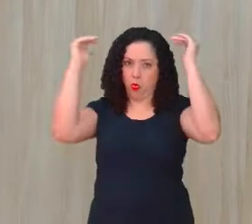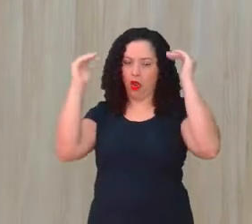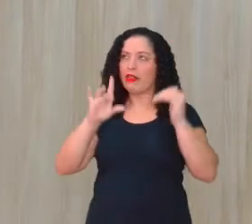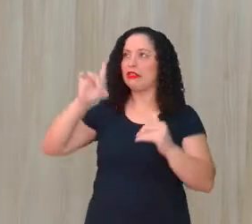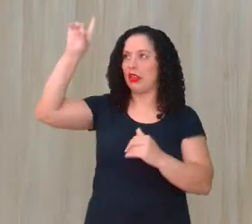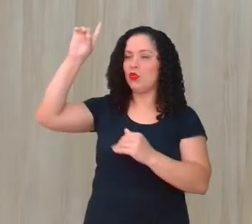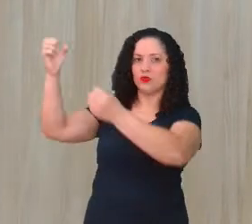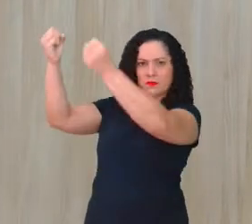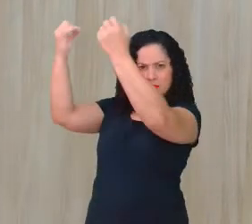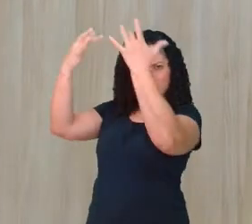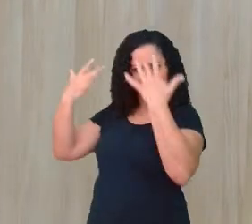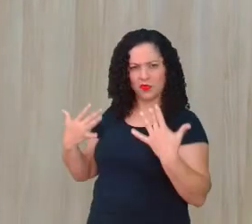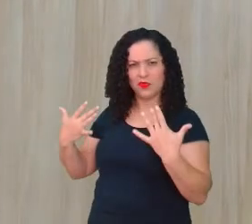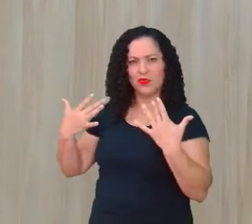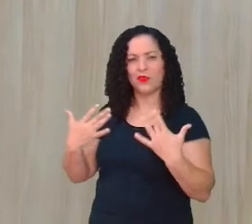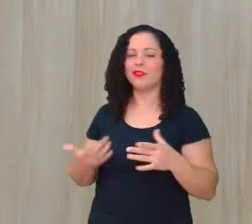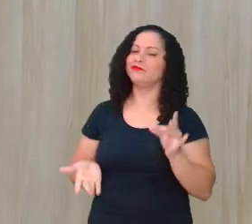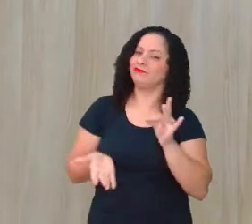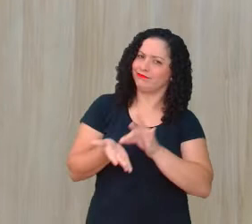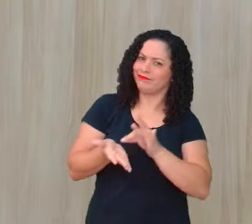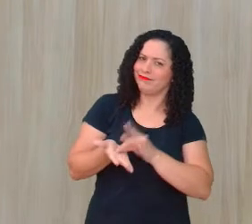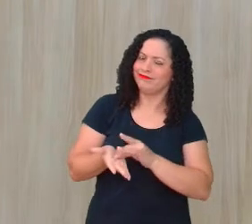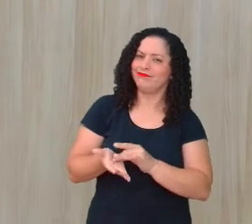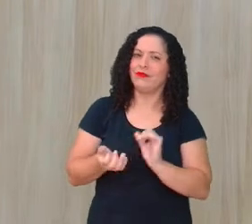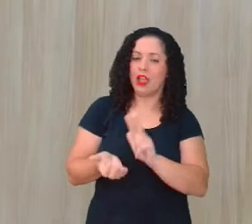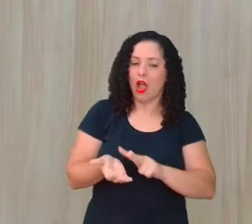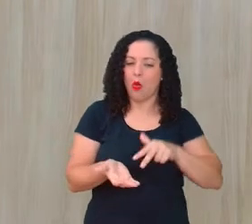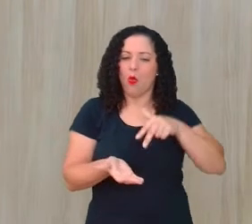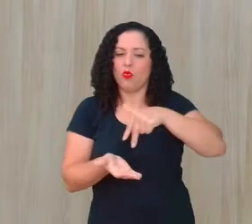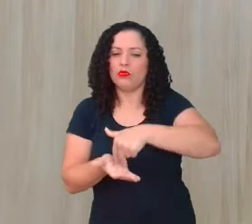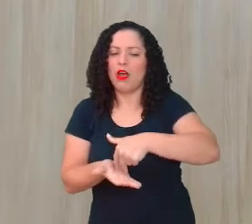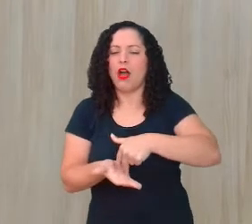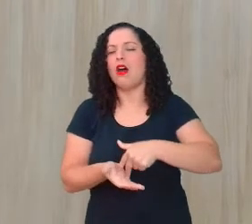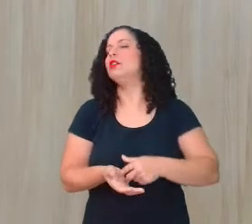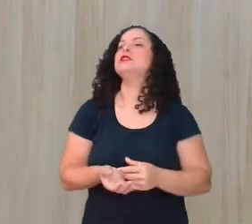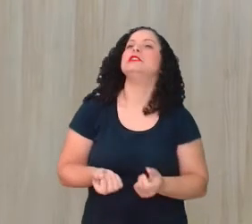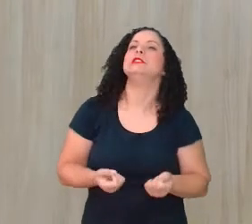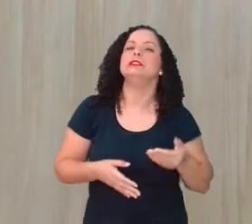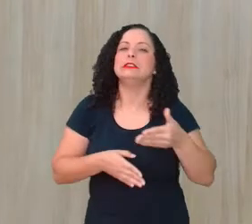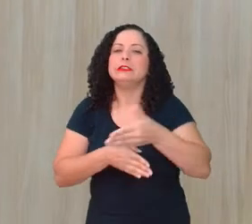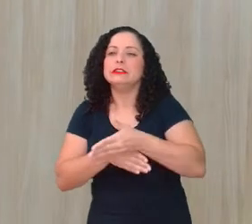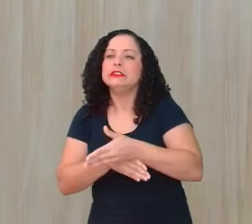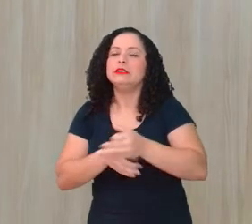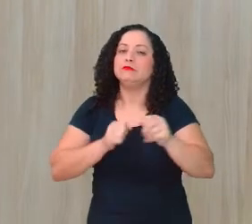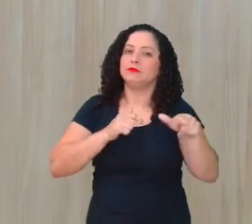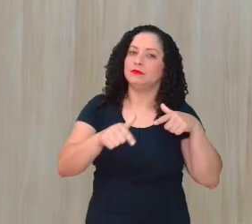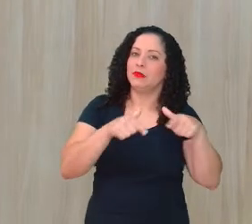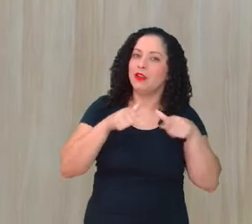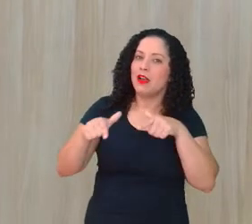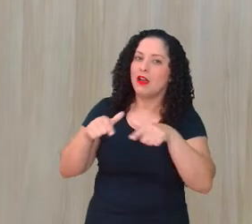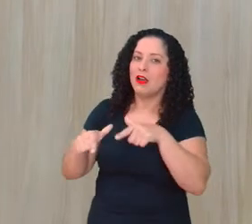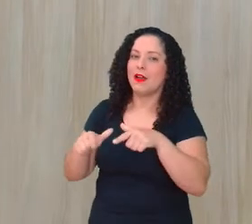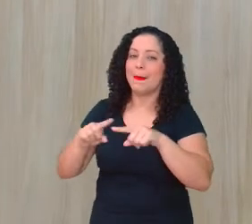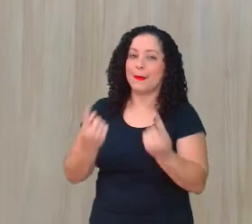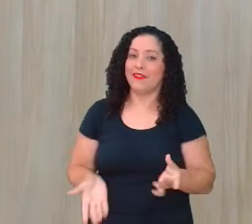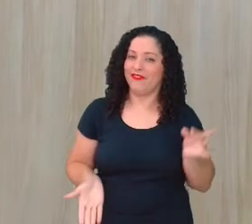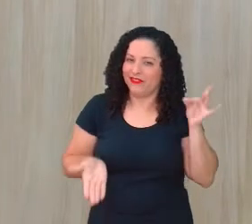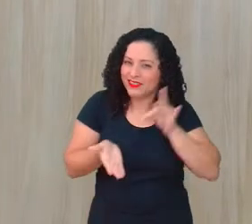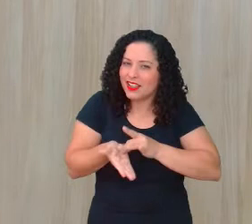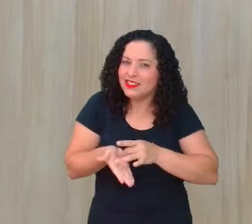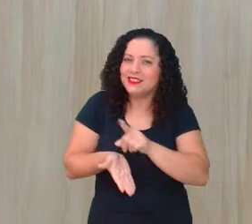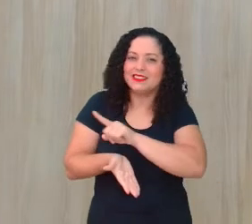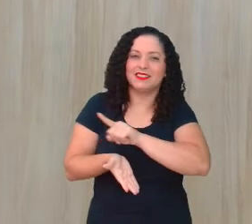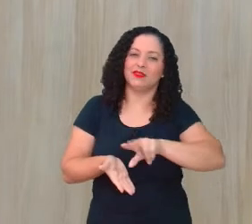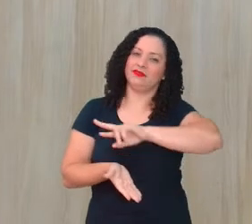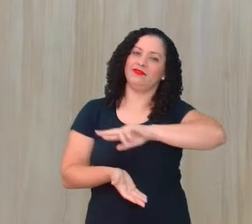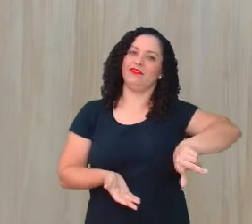cedo madruga, né? Então, você levantar cedo para trabalhar. E não necessariamente, gente, isso é uma verdade, né?